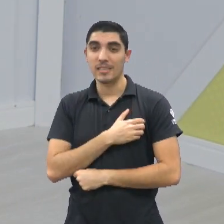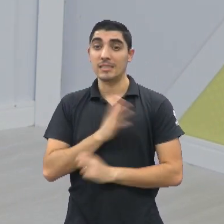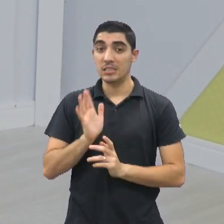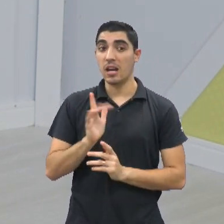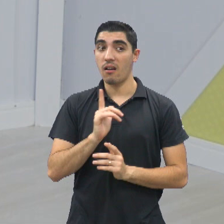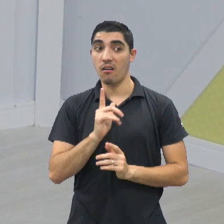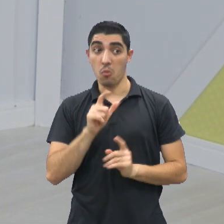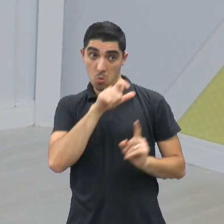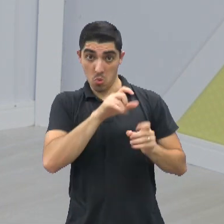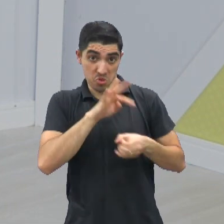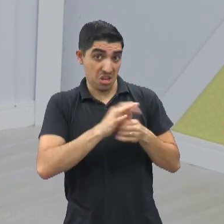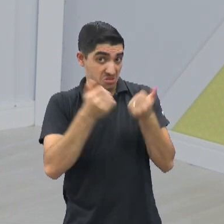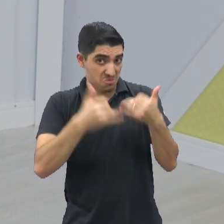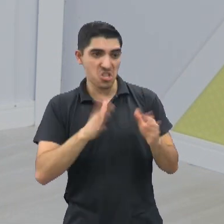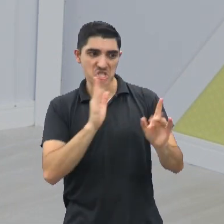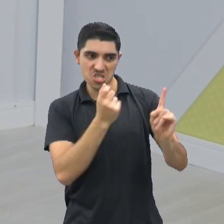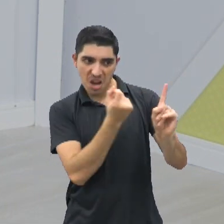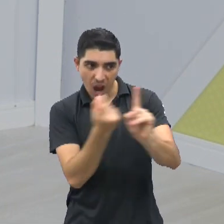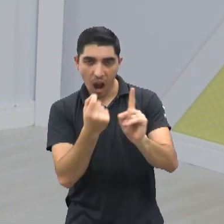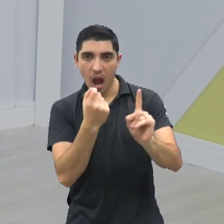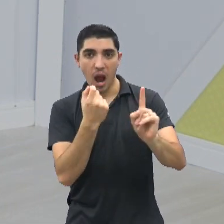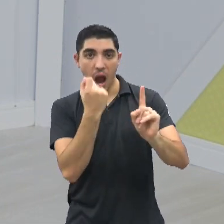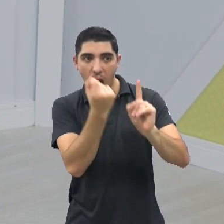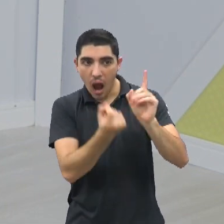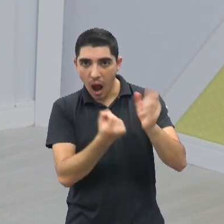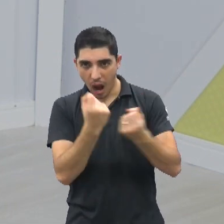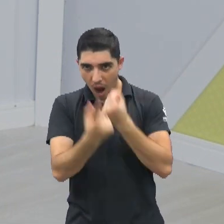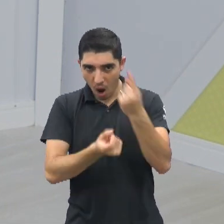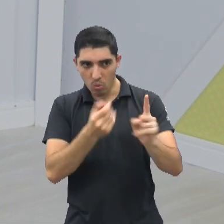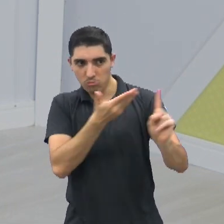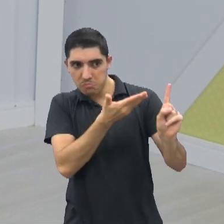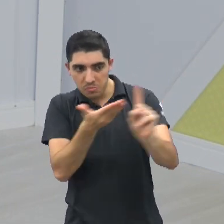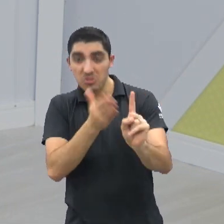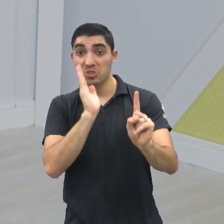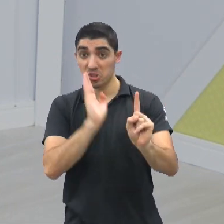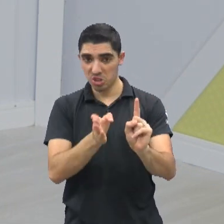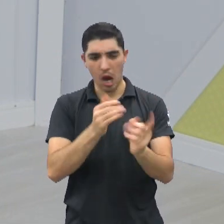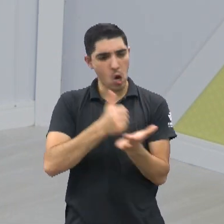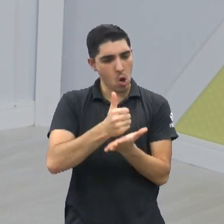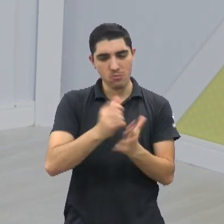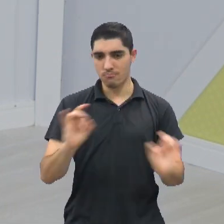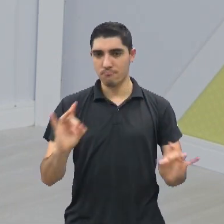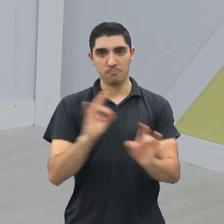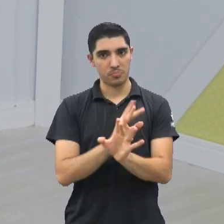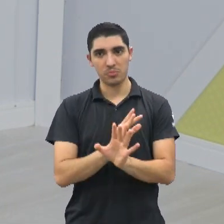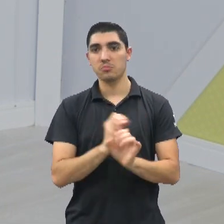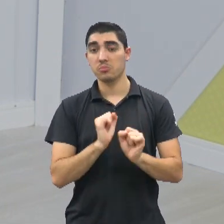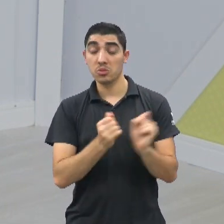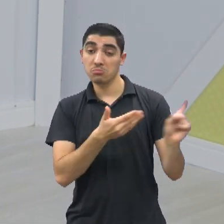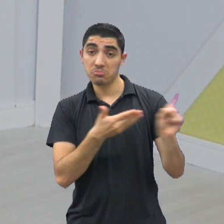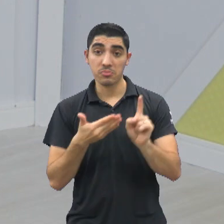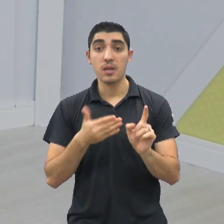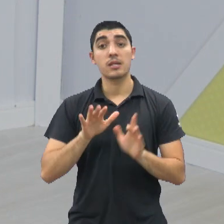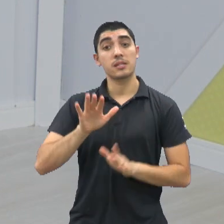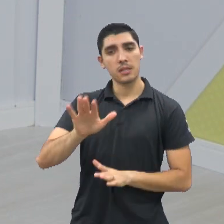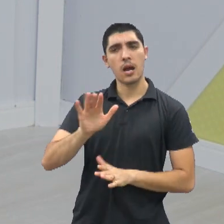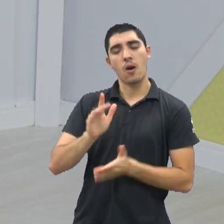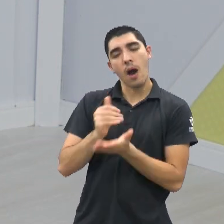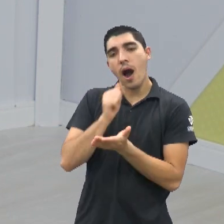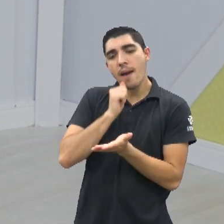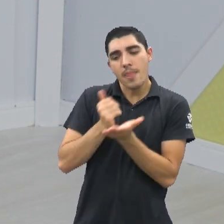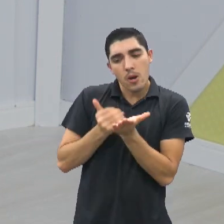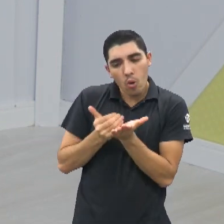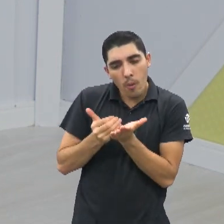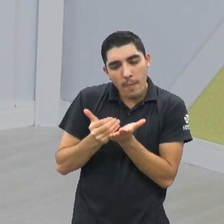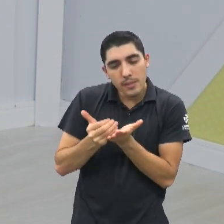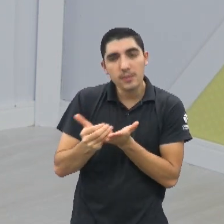jogadores já contratados jogadores de de renome que podem chegar pra equipe do São José é um começo de trabalho a gente vai